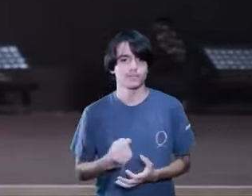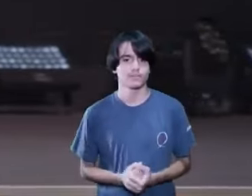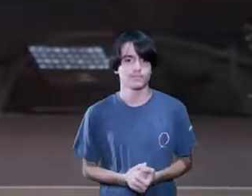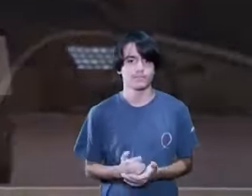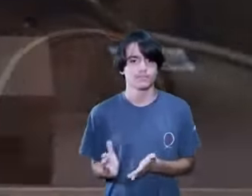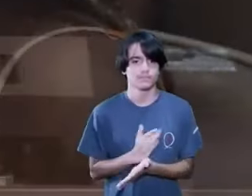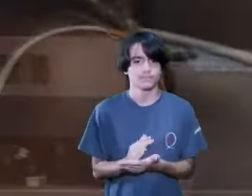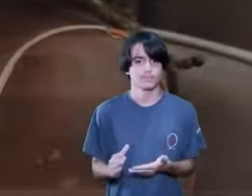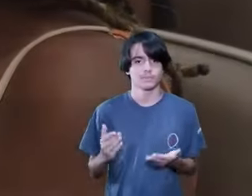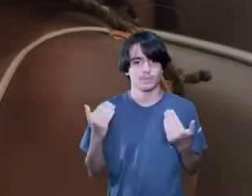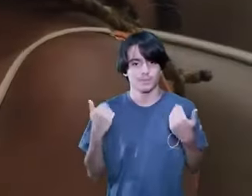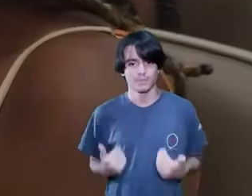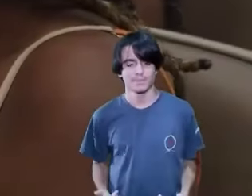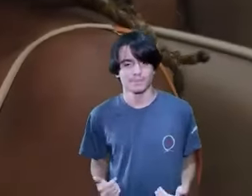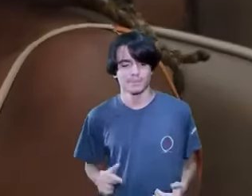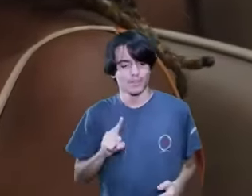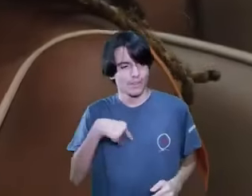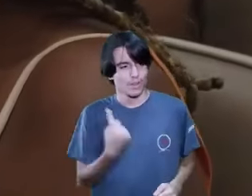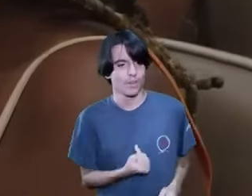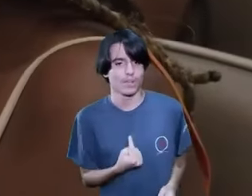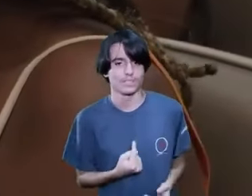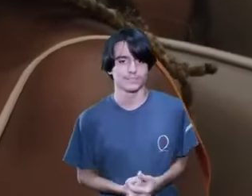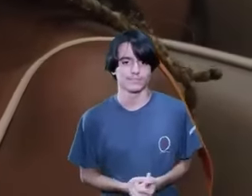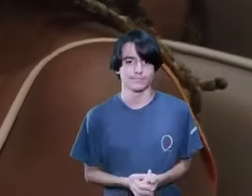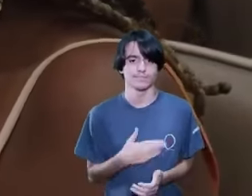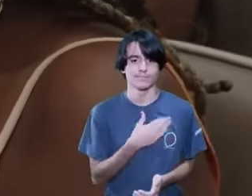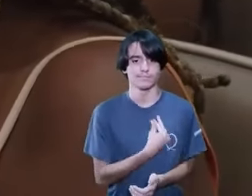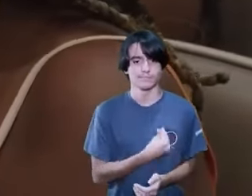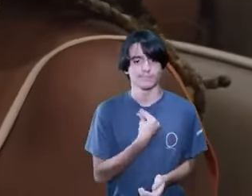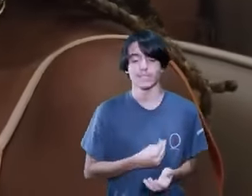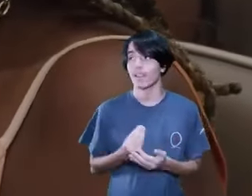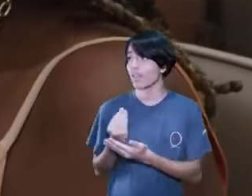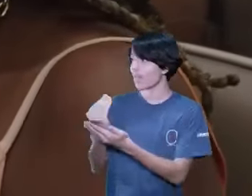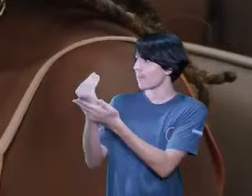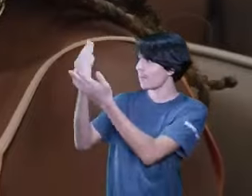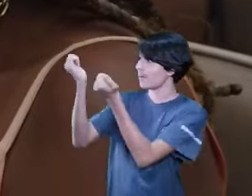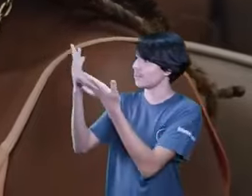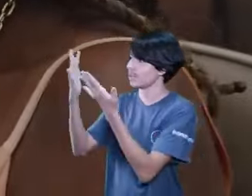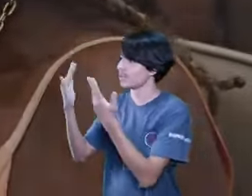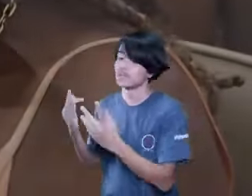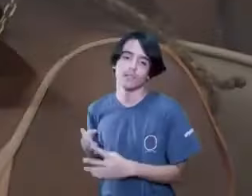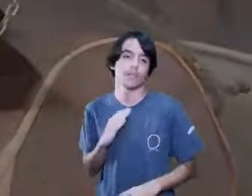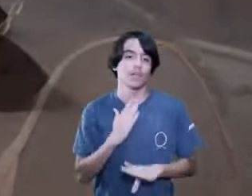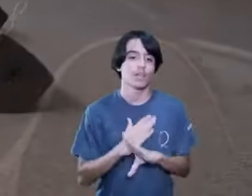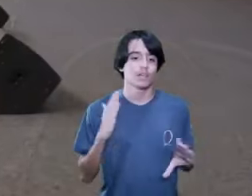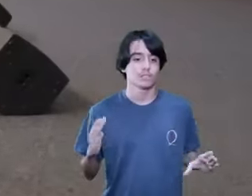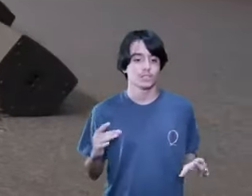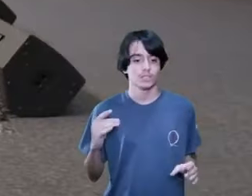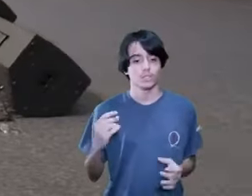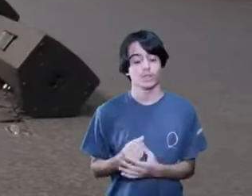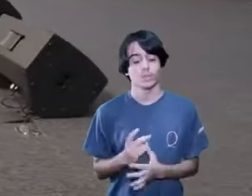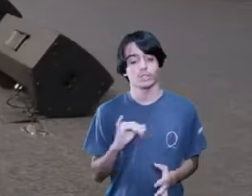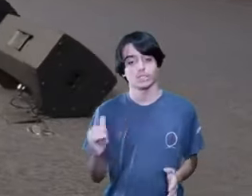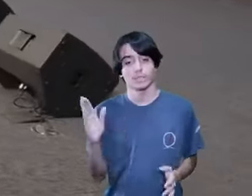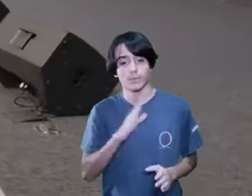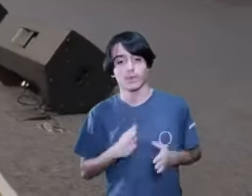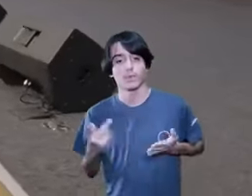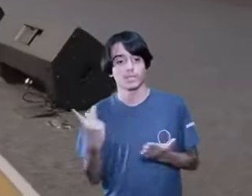mim, alguém sobre nós, e a minha vida está na mão dele. Mas o dia mau chegou, foi porque